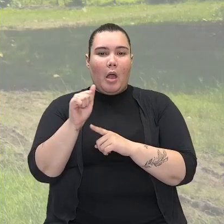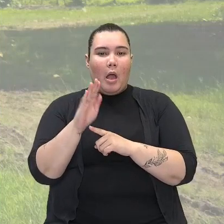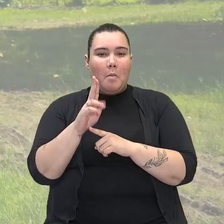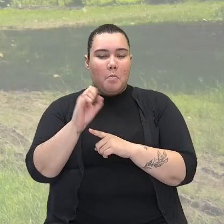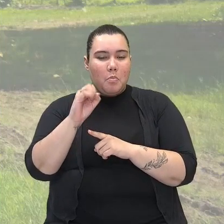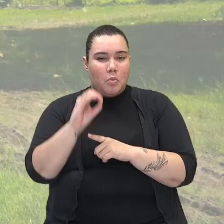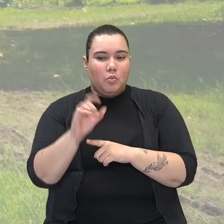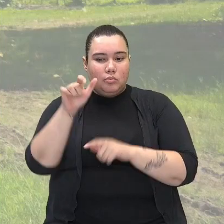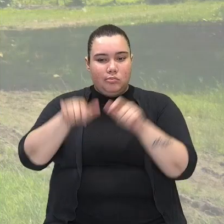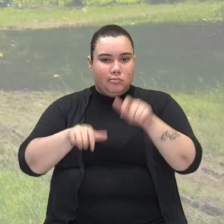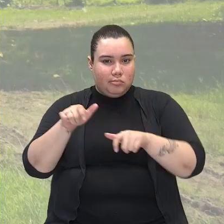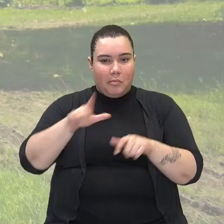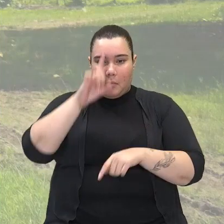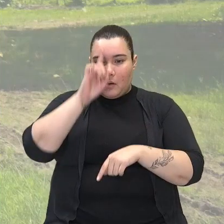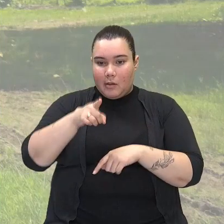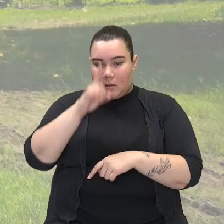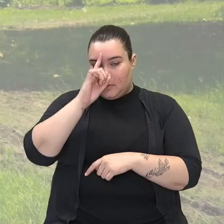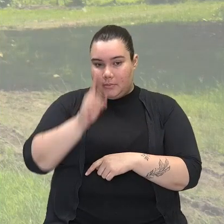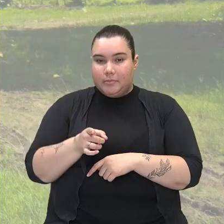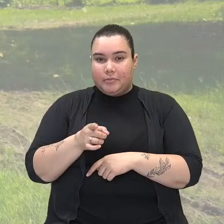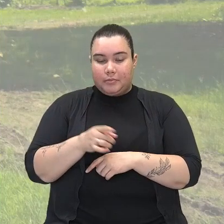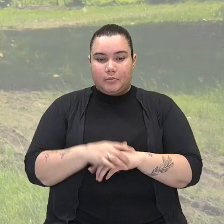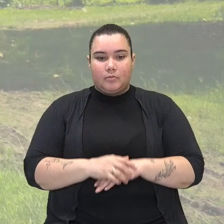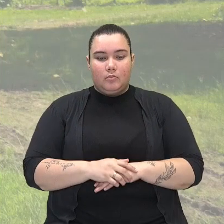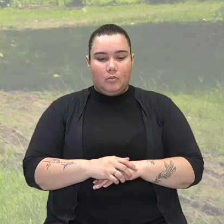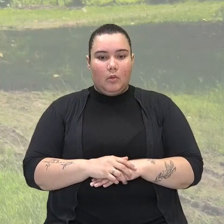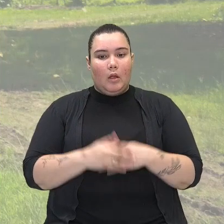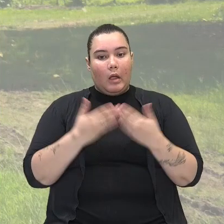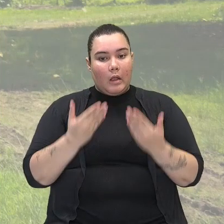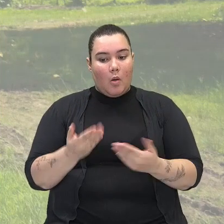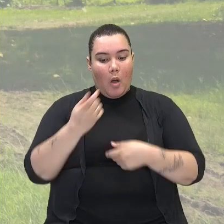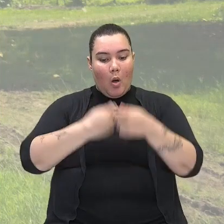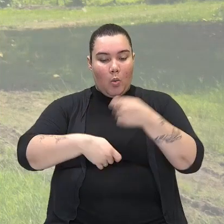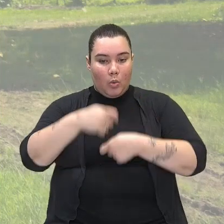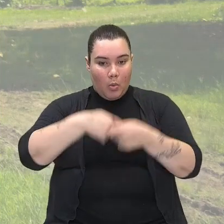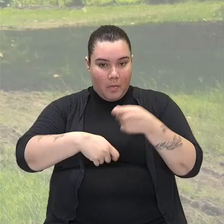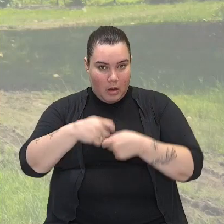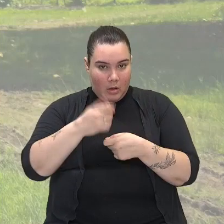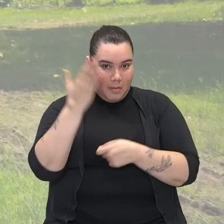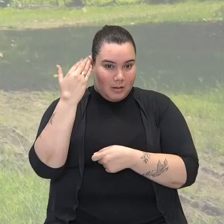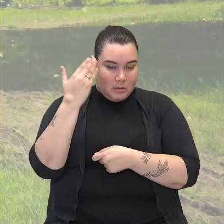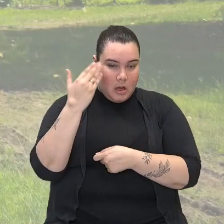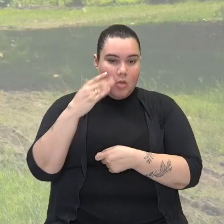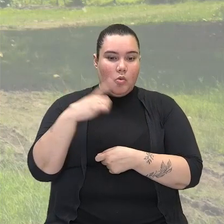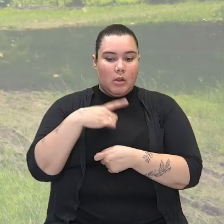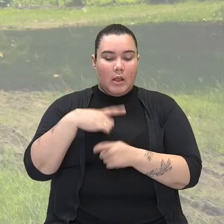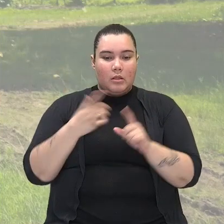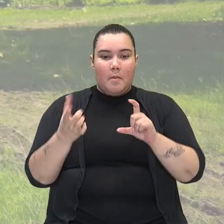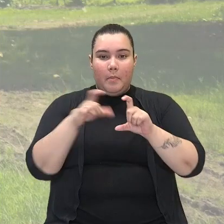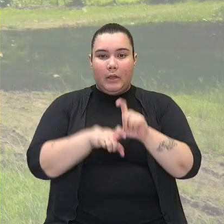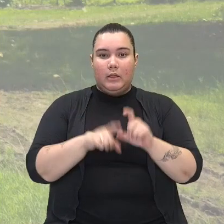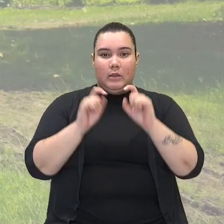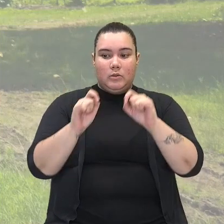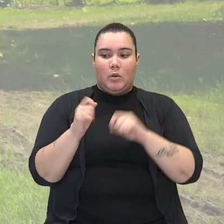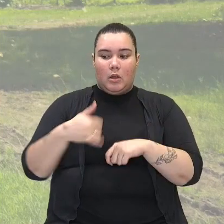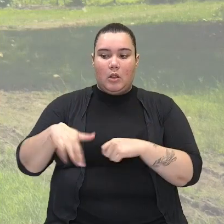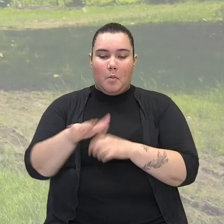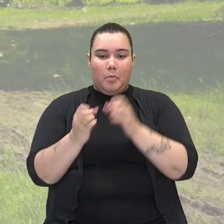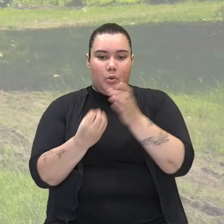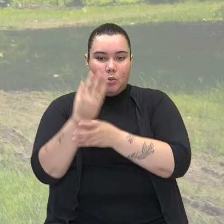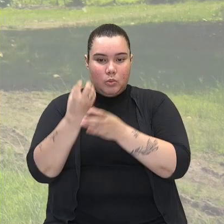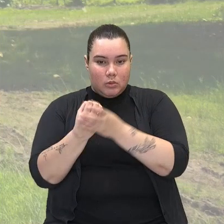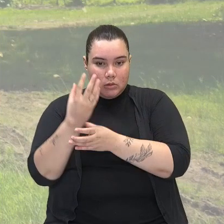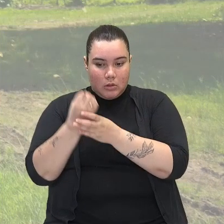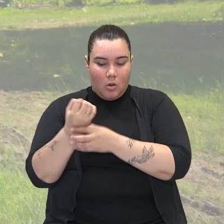economia colonial, ela dependia tanto da produção agrícola quanto do comércio de escravizados, que era